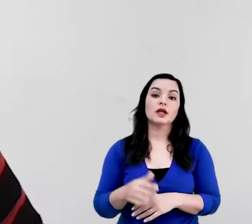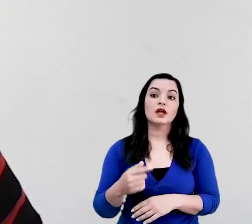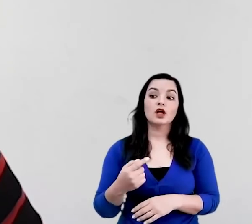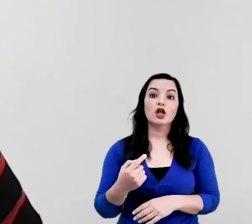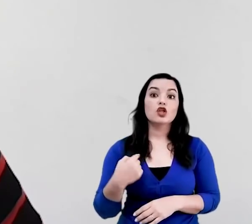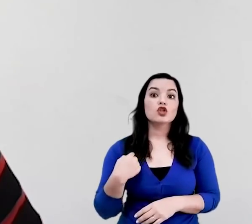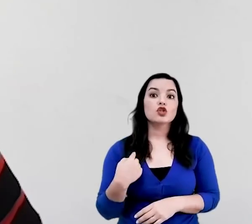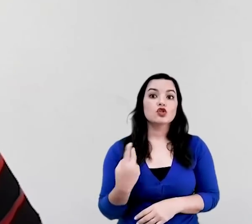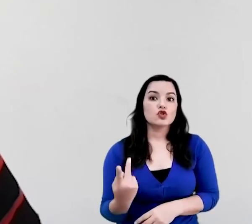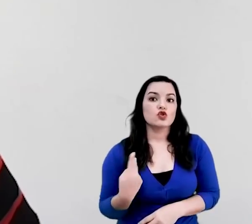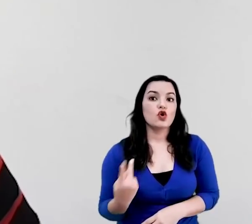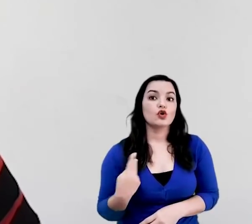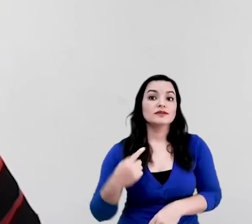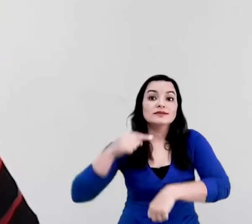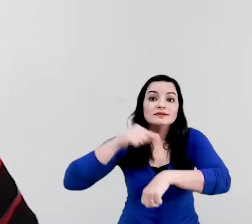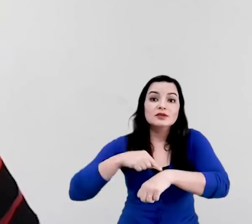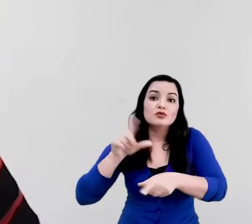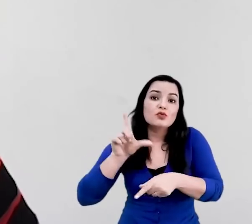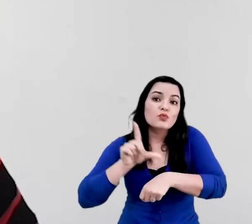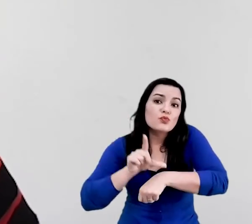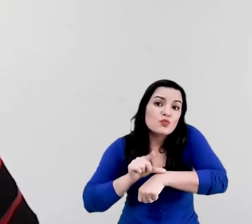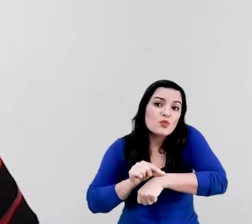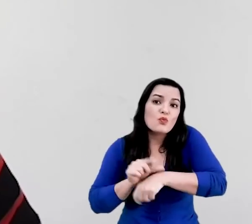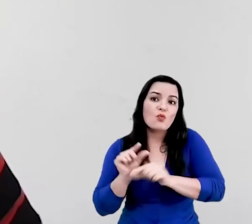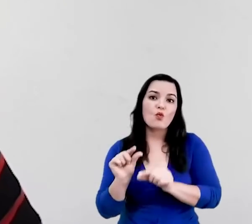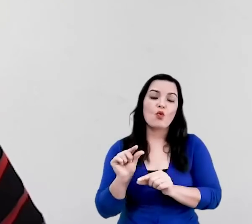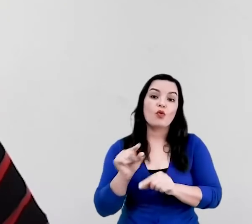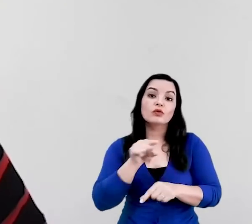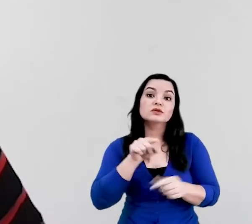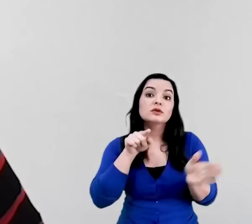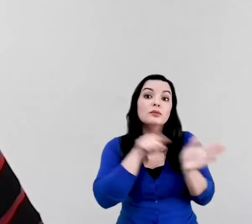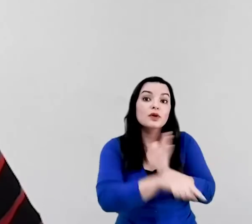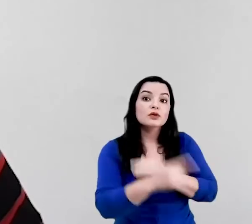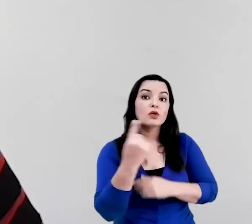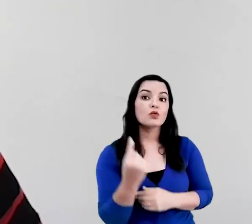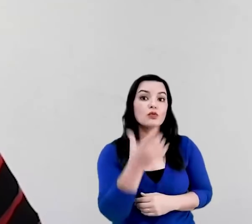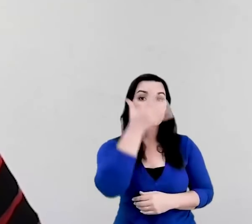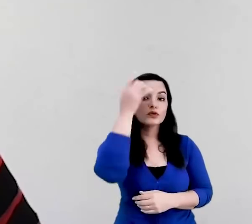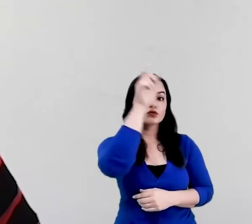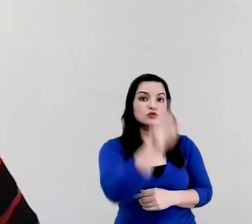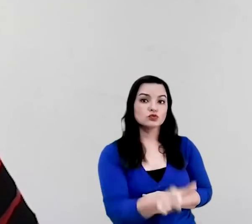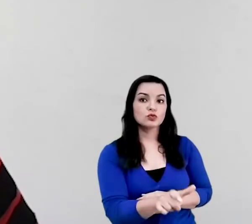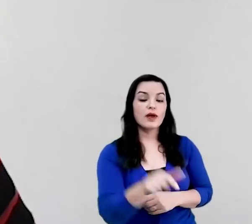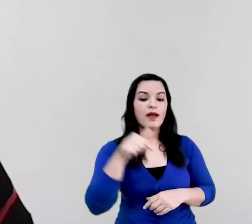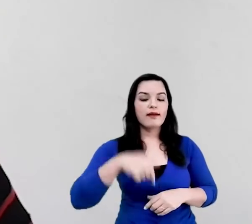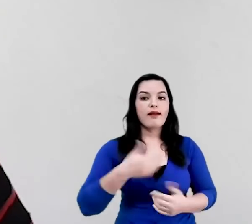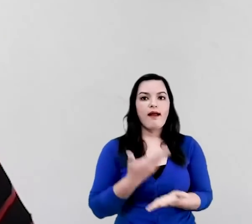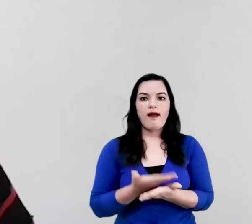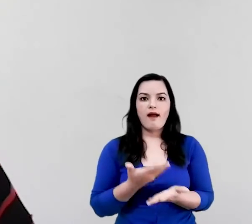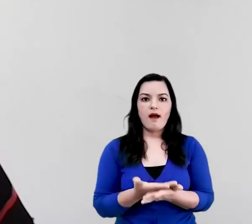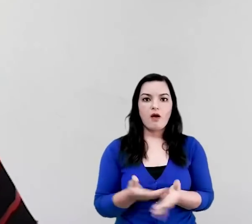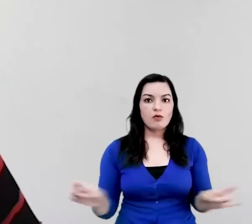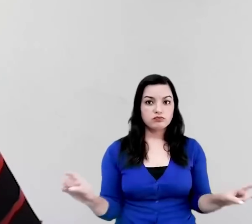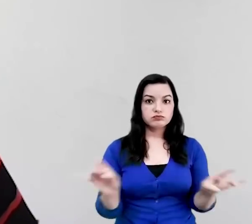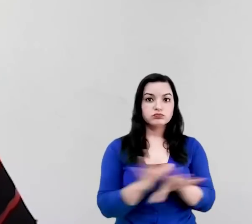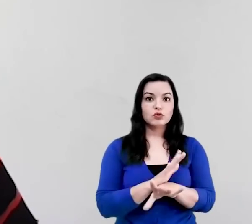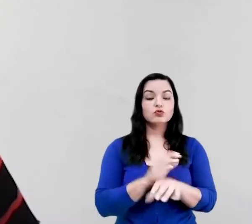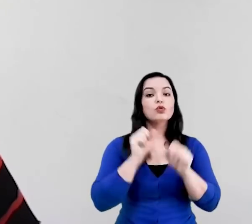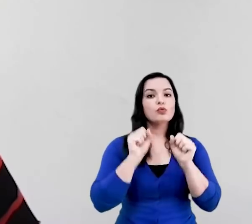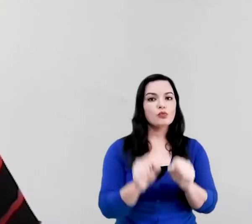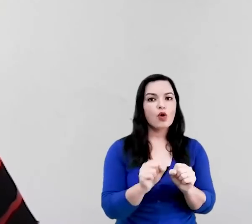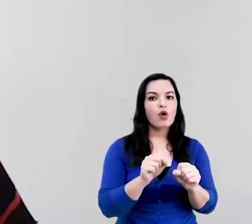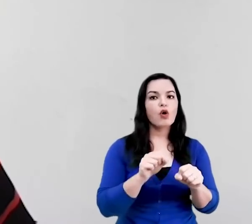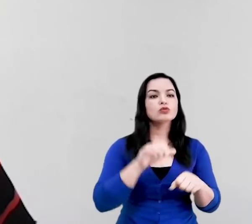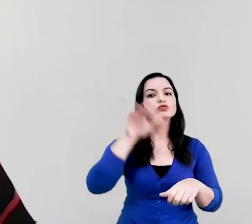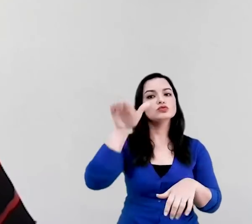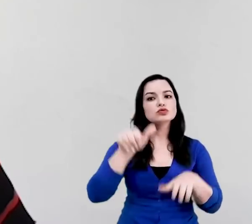você vai fazer essa pergunta para uma pessoa apenas. E depois que acabar a aula, você pode pegar e conversar